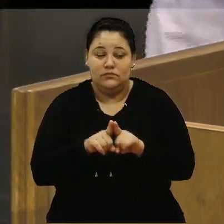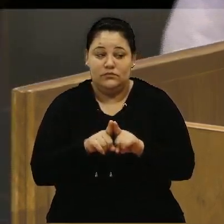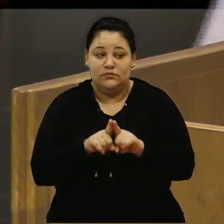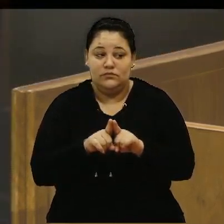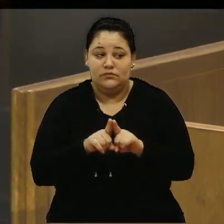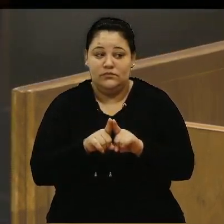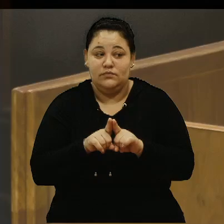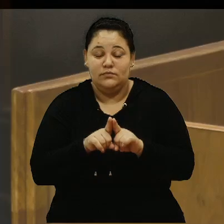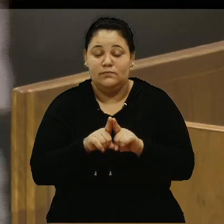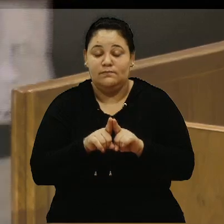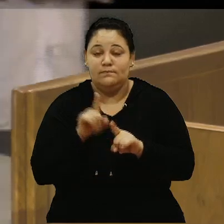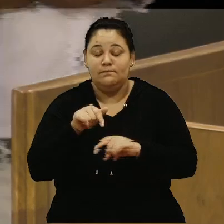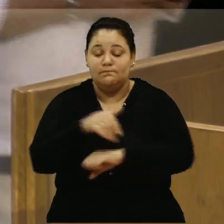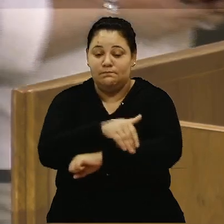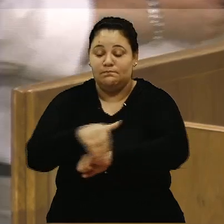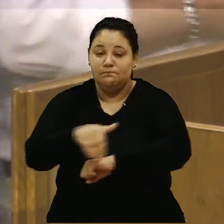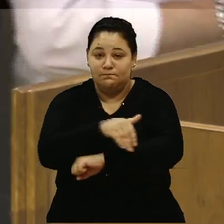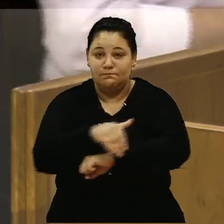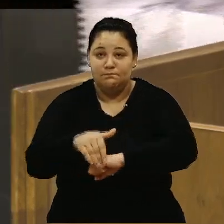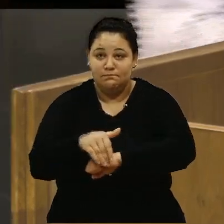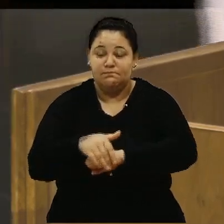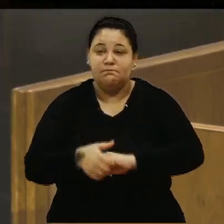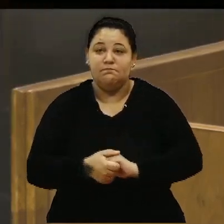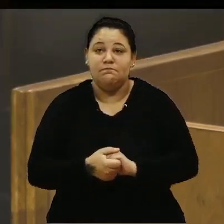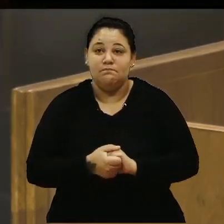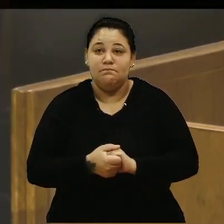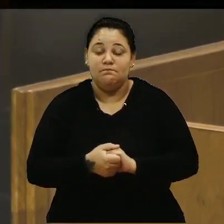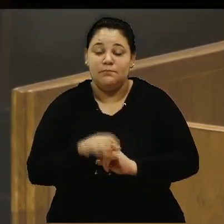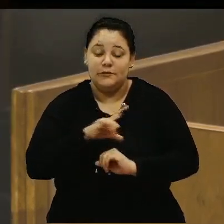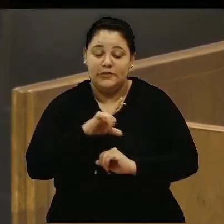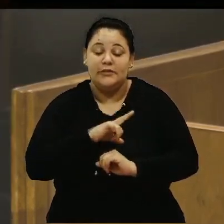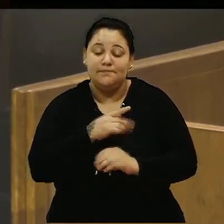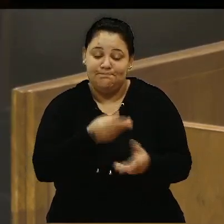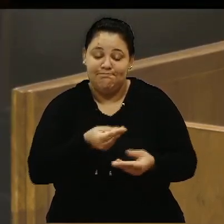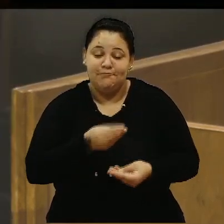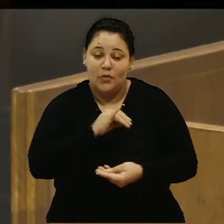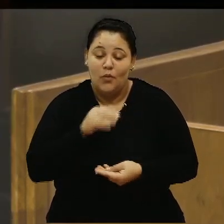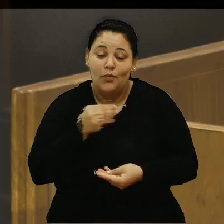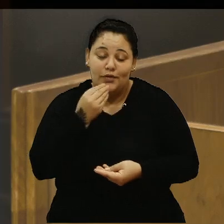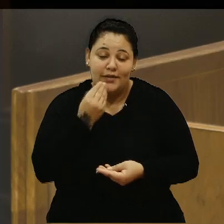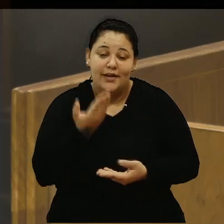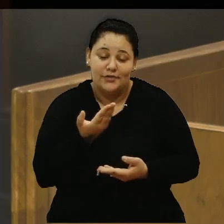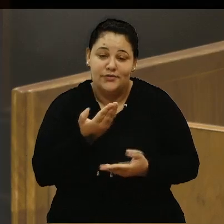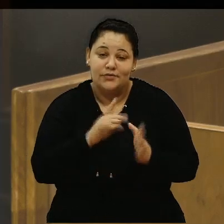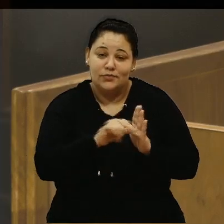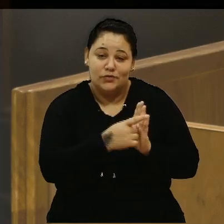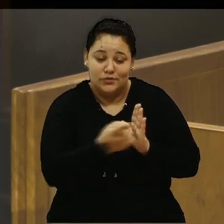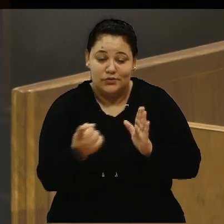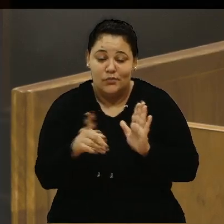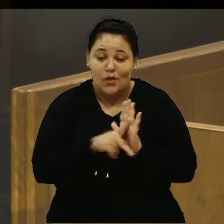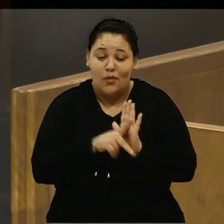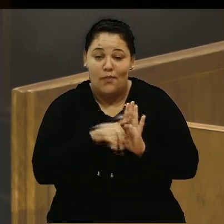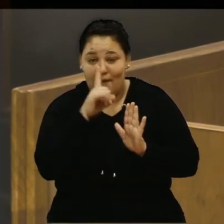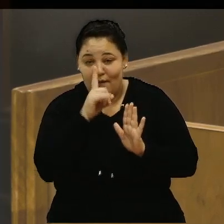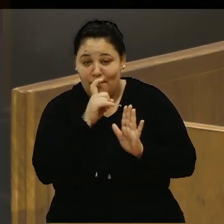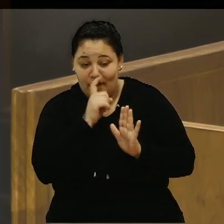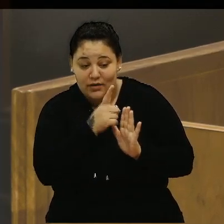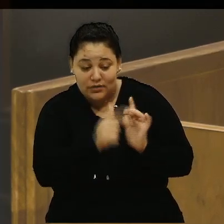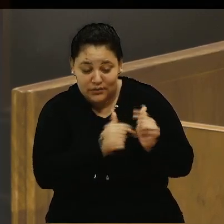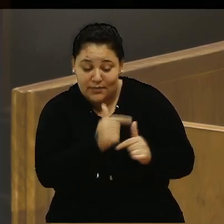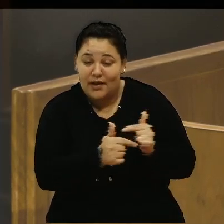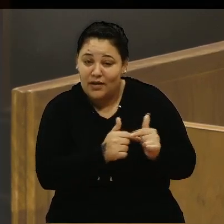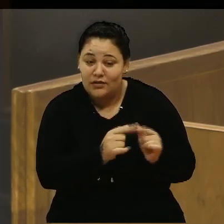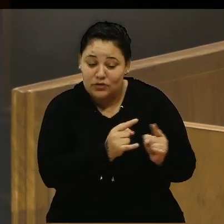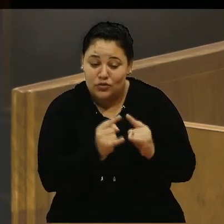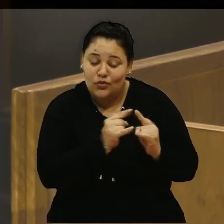que poderiam estar lá na rua, estão lá ganhando uma oportunidade que daqui a pouco os pais deles, que estão lá trabalhando na cooperativa,